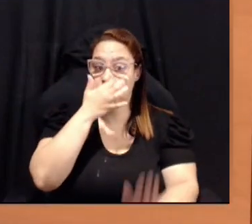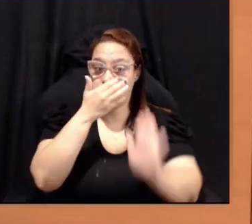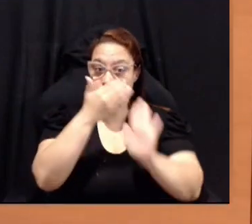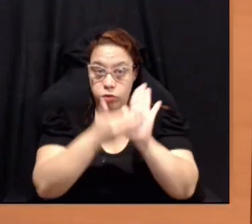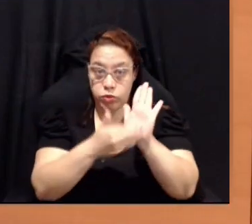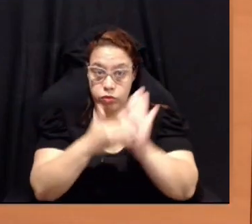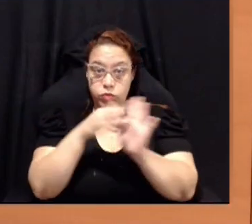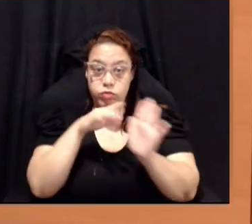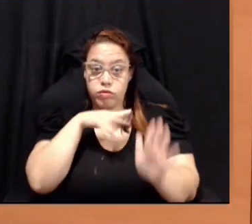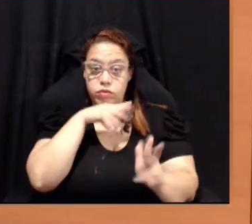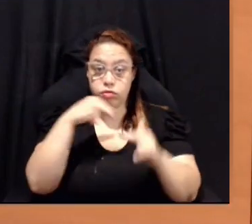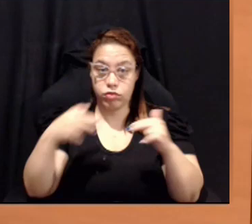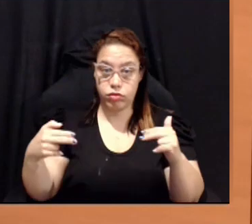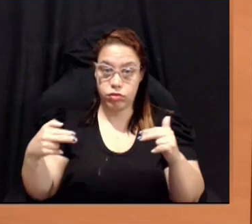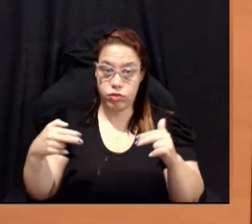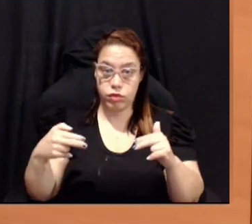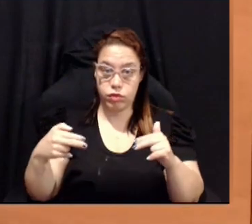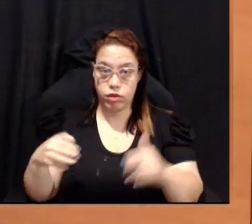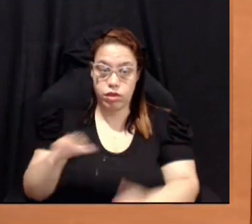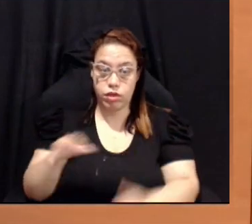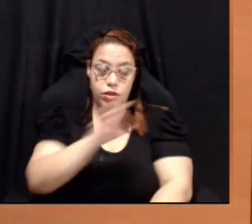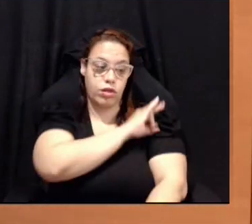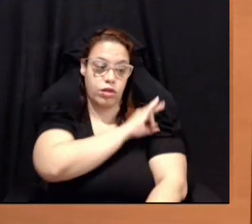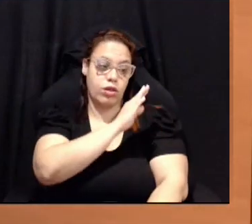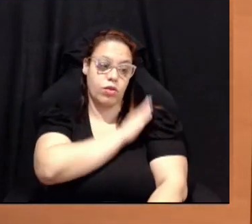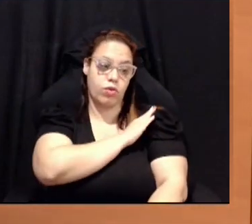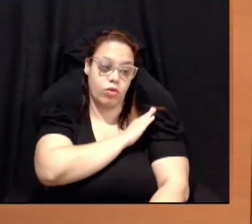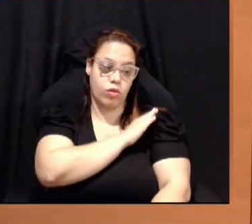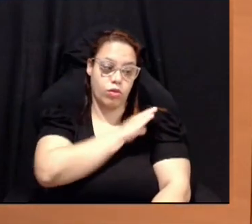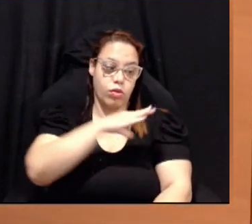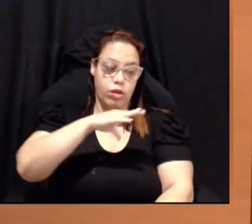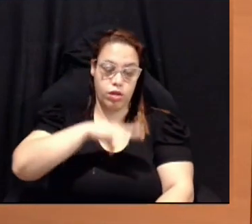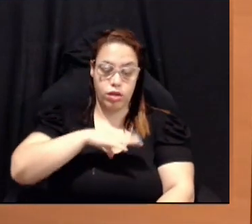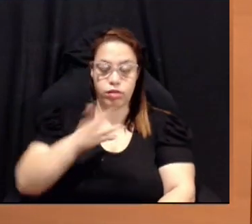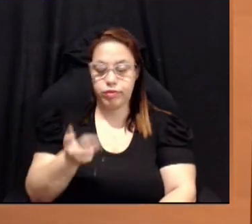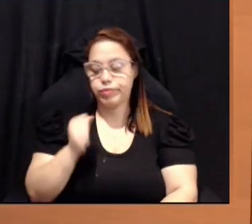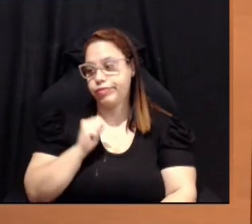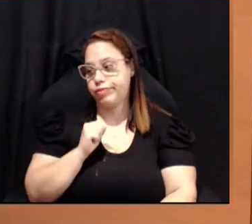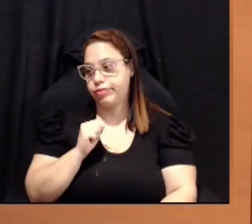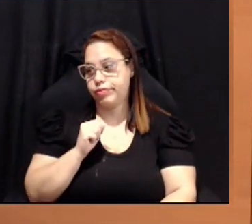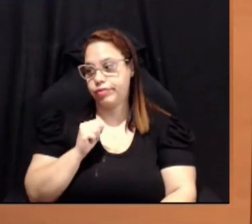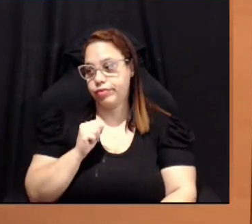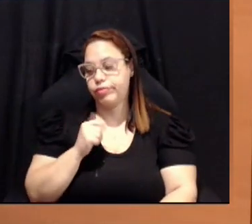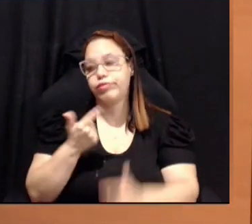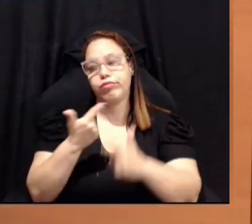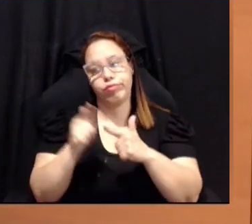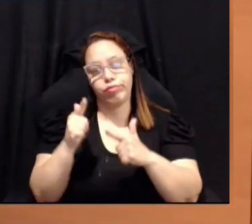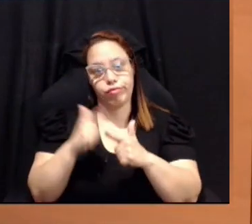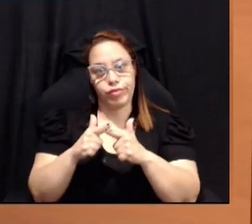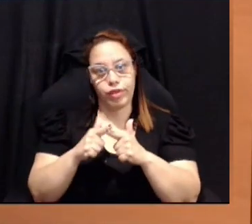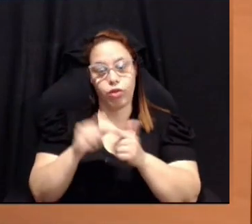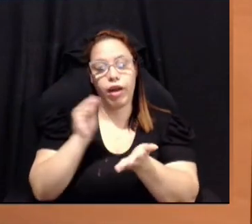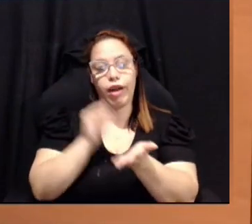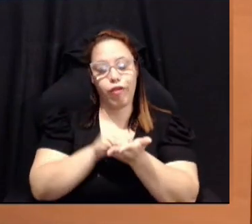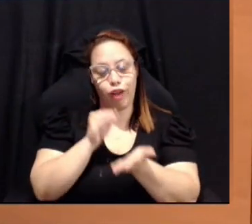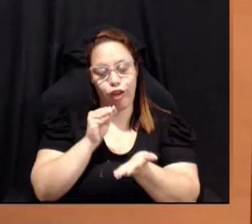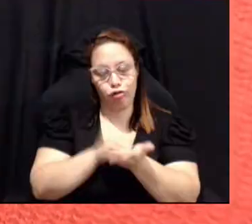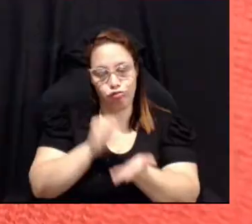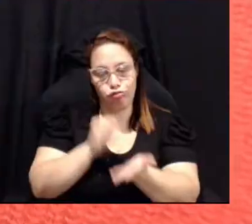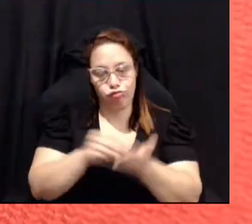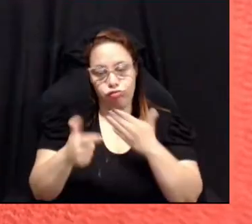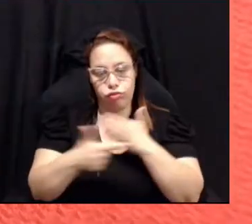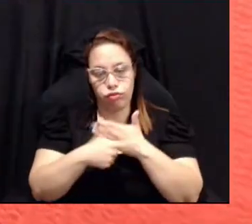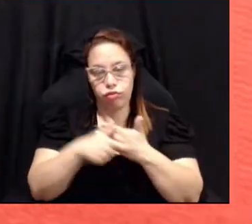cima da guarda municipal, mas eu acho que isso seria consequência de uma ausência do papel da Secretaria de